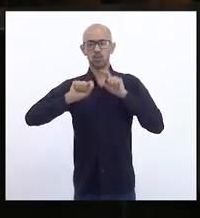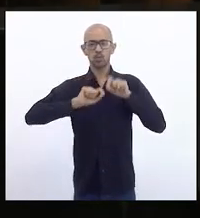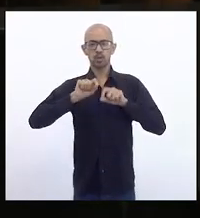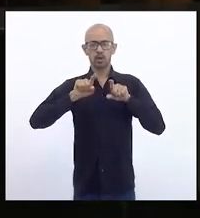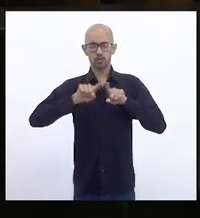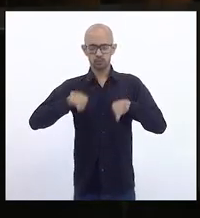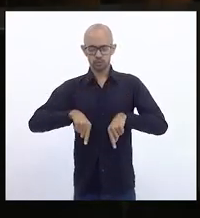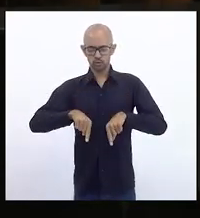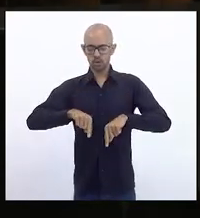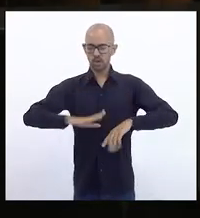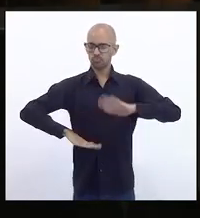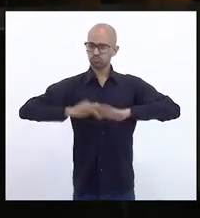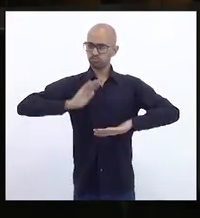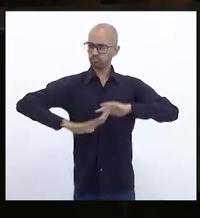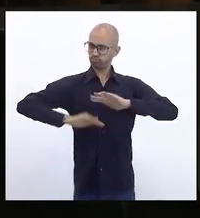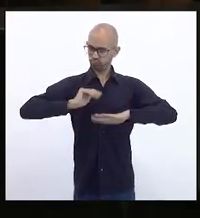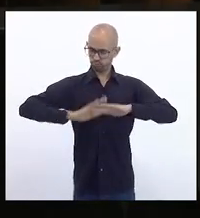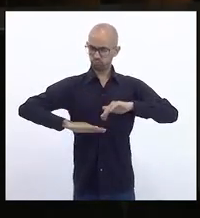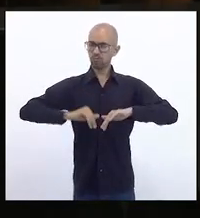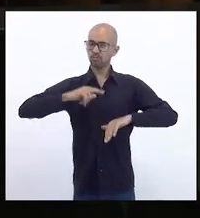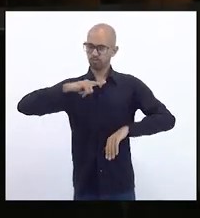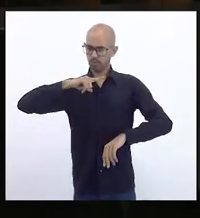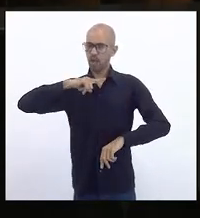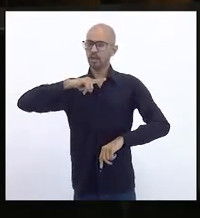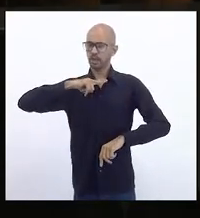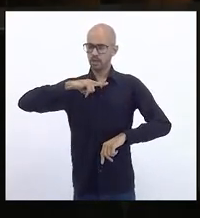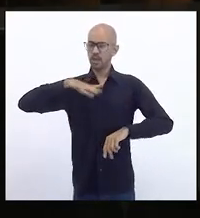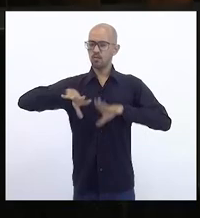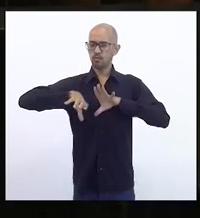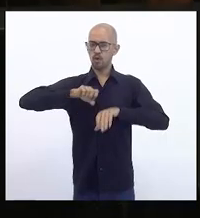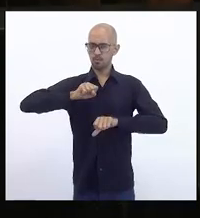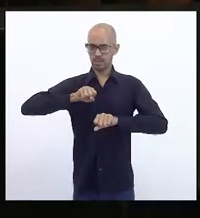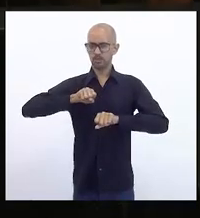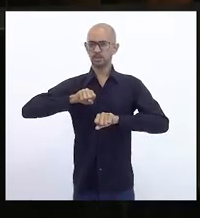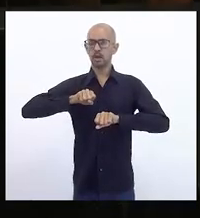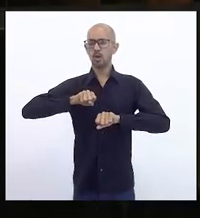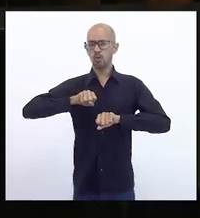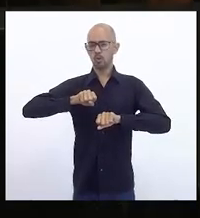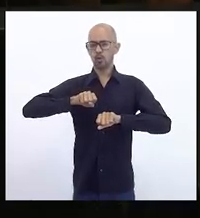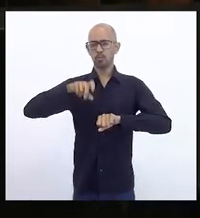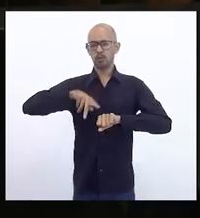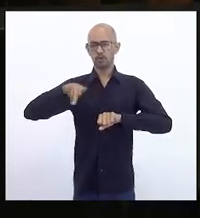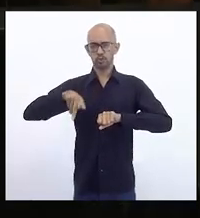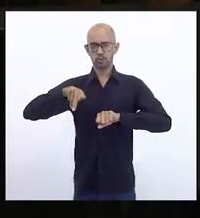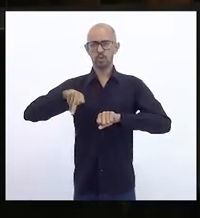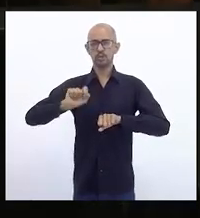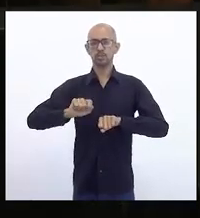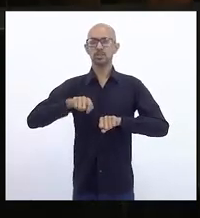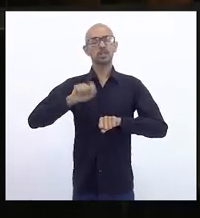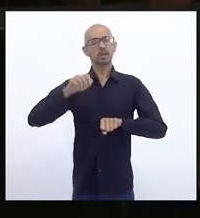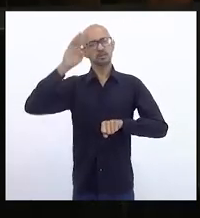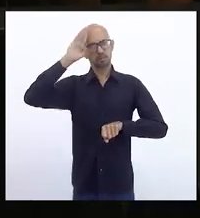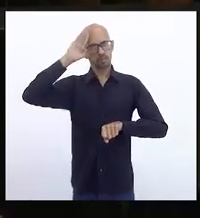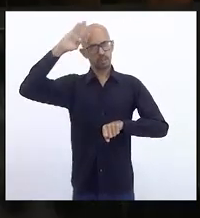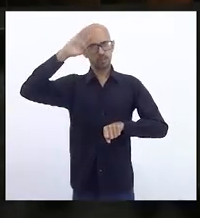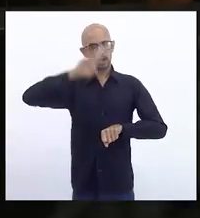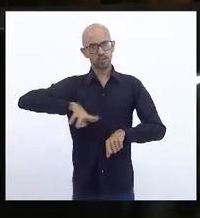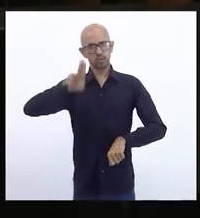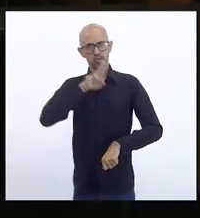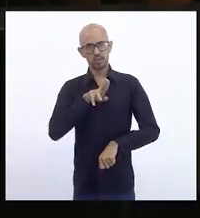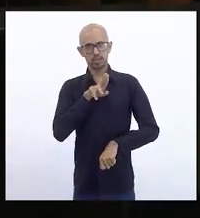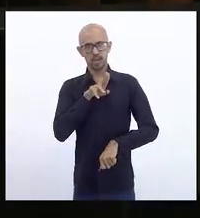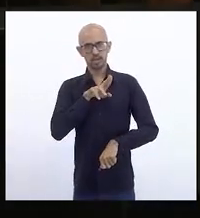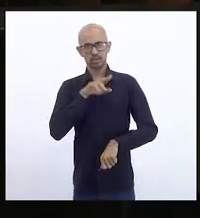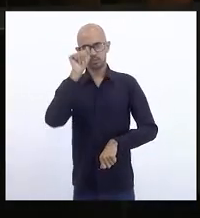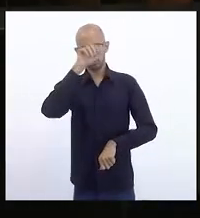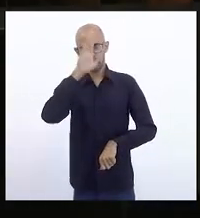extremamente qualificado. Professores que são formados e renomados nas principais universidades do país